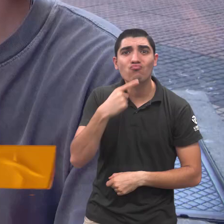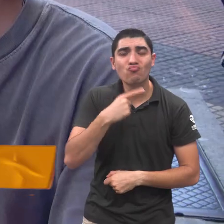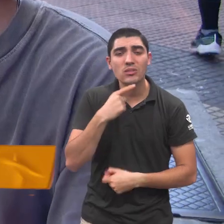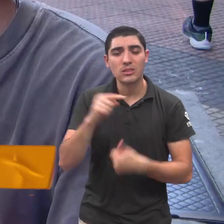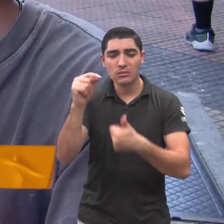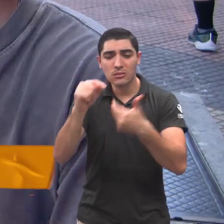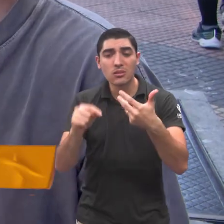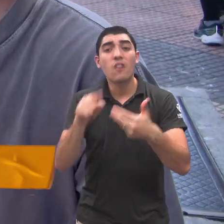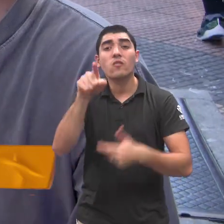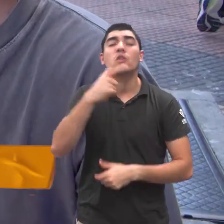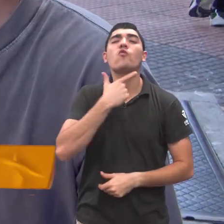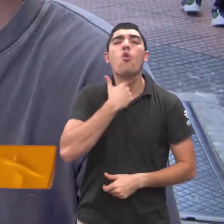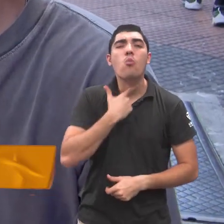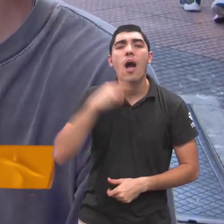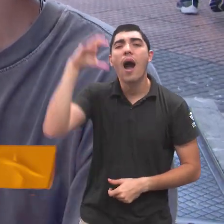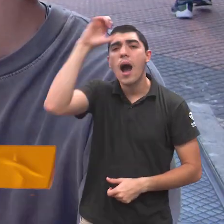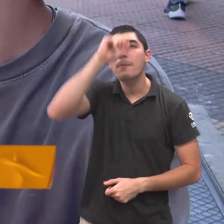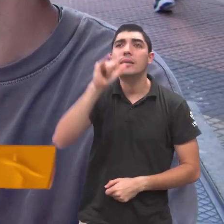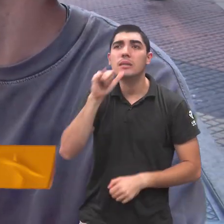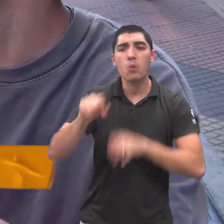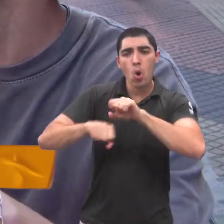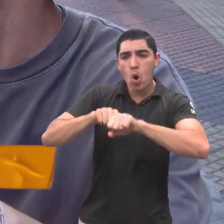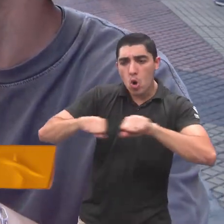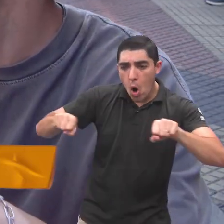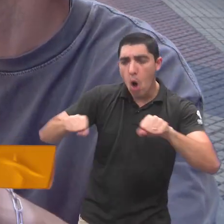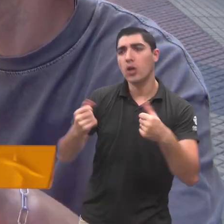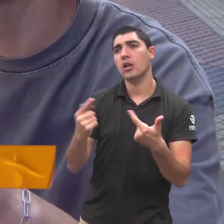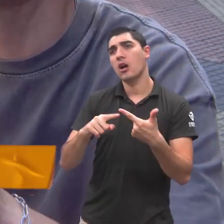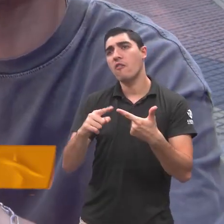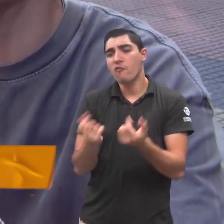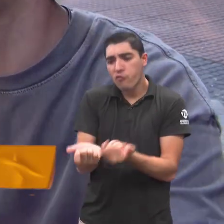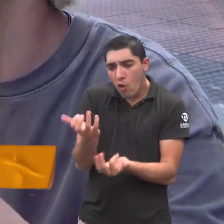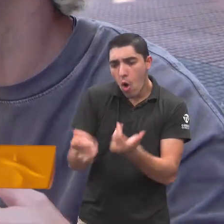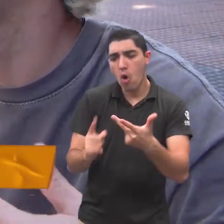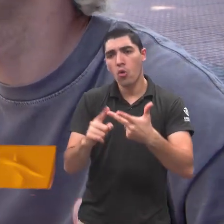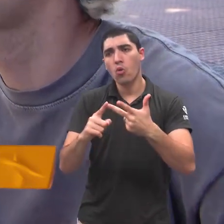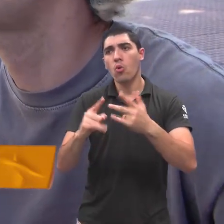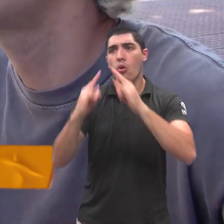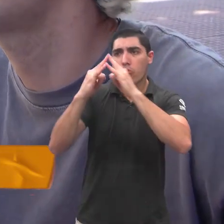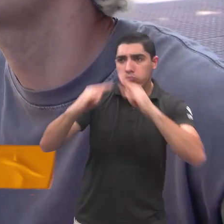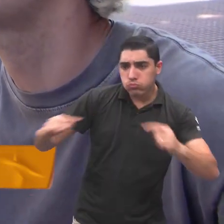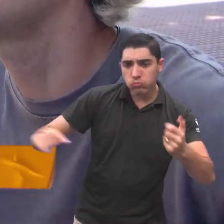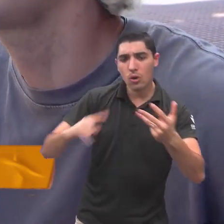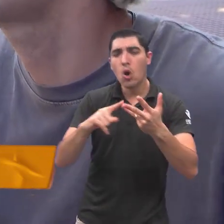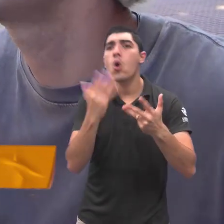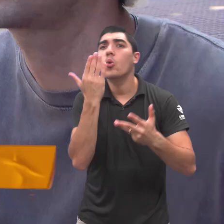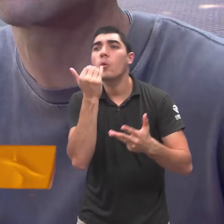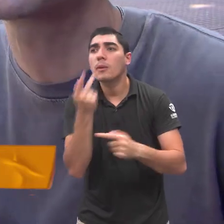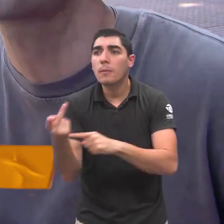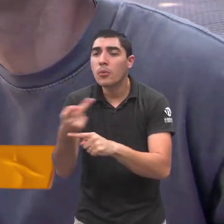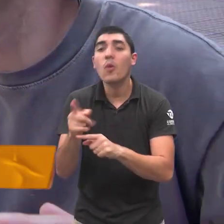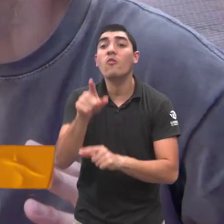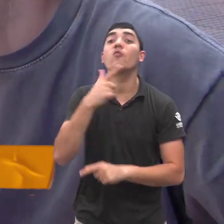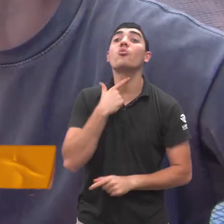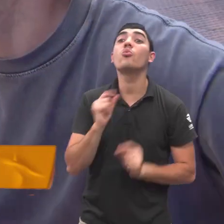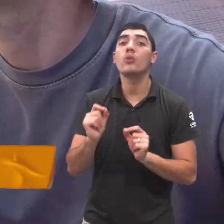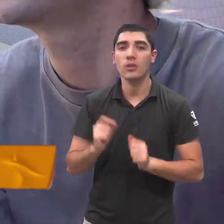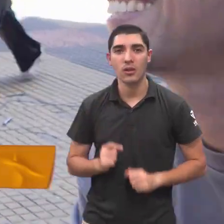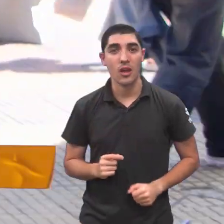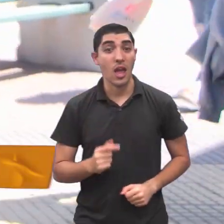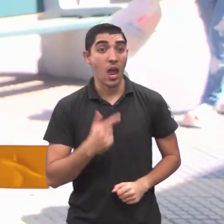seguinte, o que você gostaria de aprender? A fazer corda, a fazer fogo, a montar uma barraca, a caçar o alimento, tanta coisa. O que você poderia